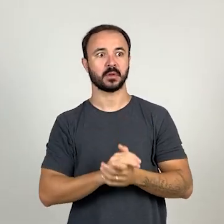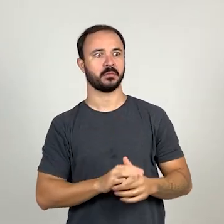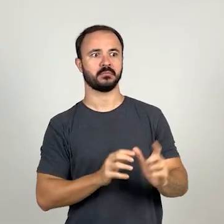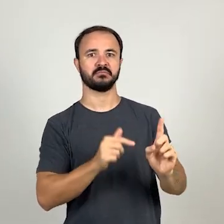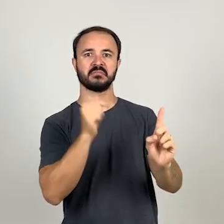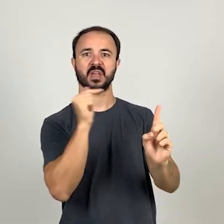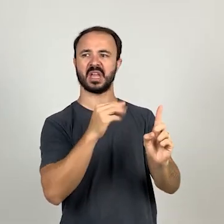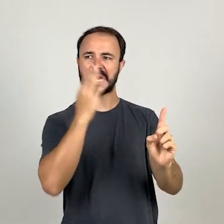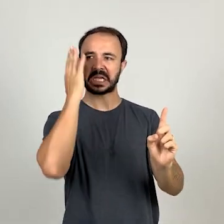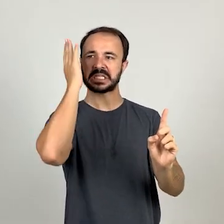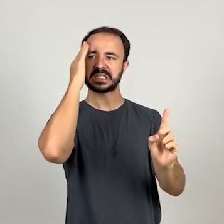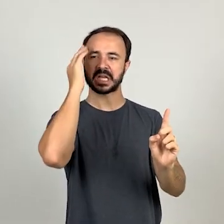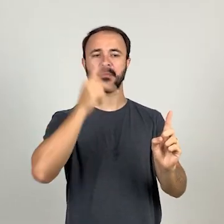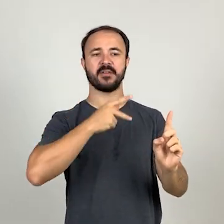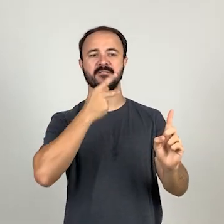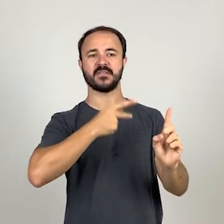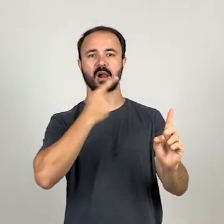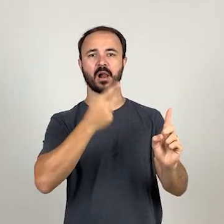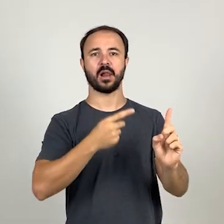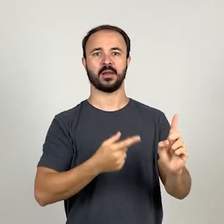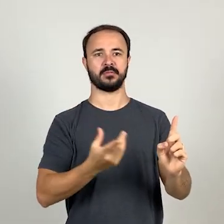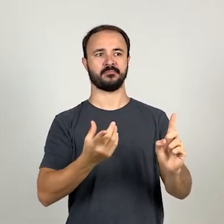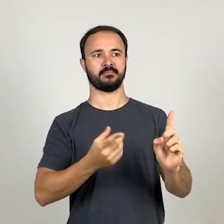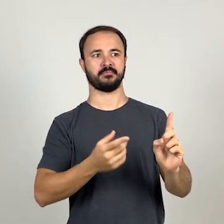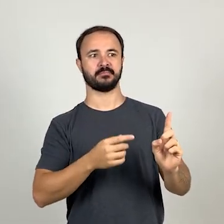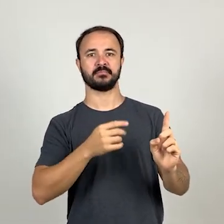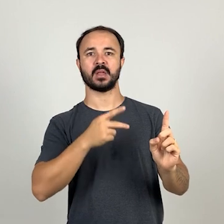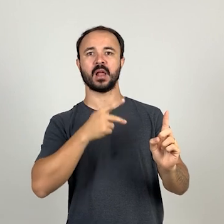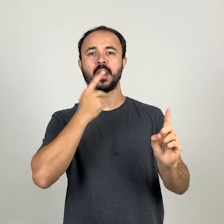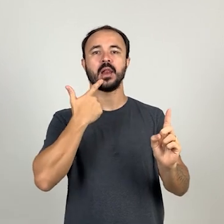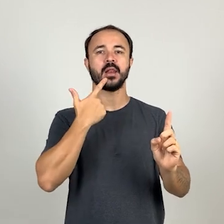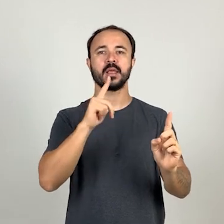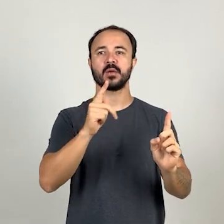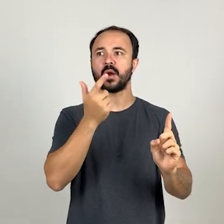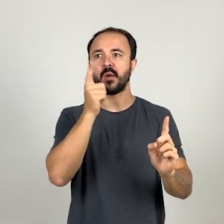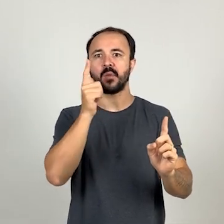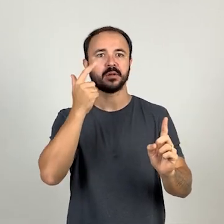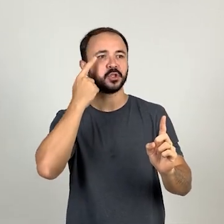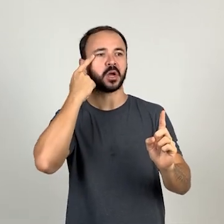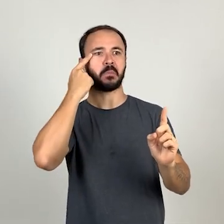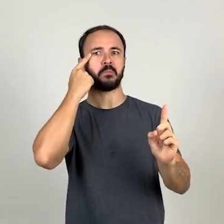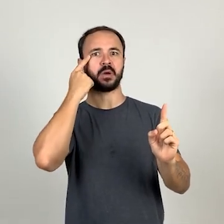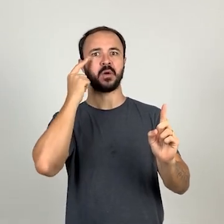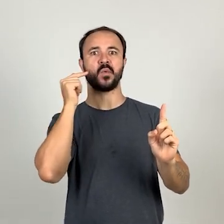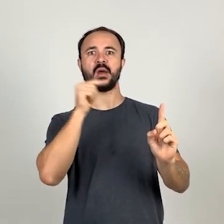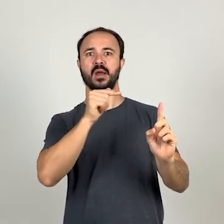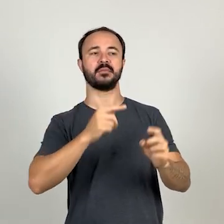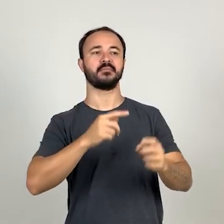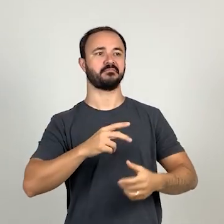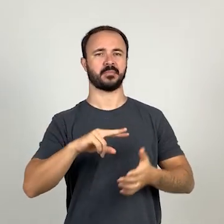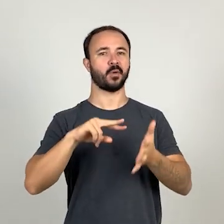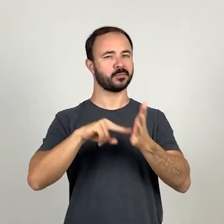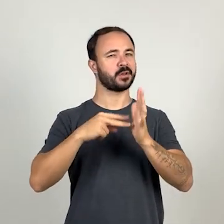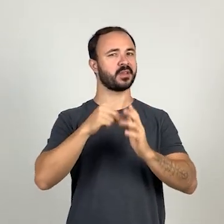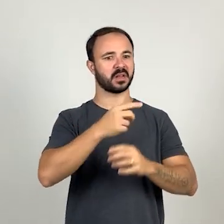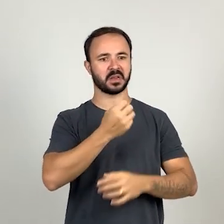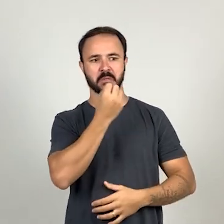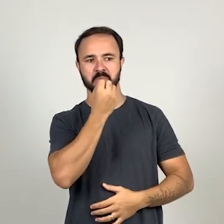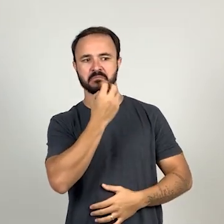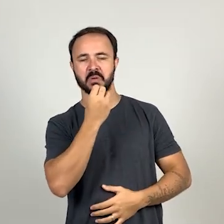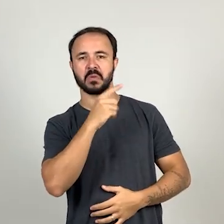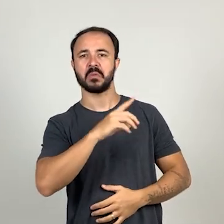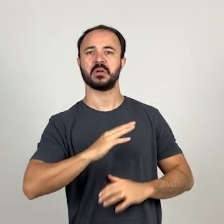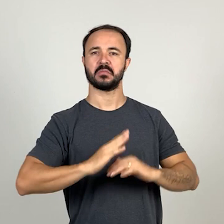japonês. Na tradução, é no sentido de que ele é bom, de que ele sabe, de que ele consegue fazer aquilo. Mesmo que o